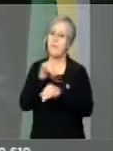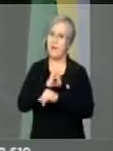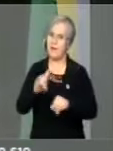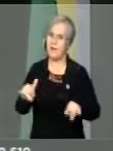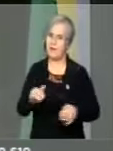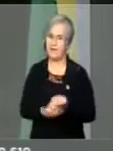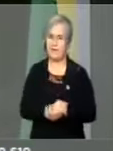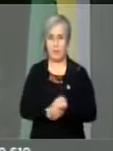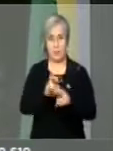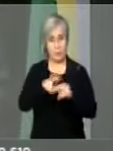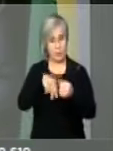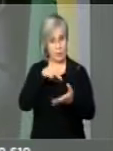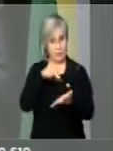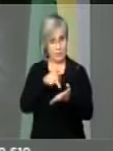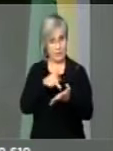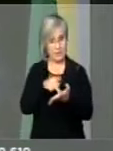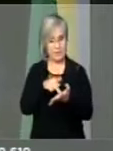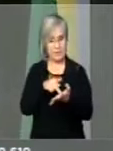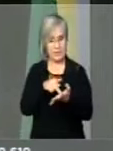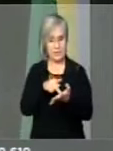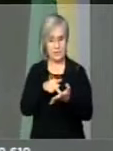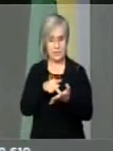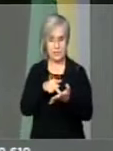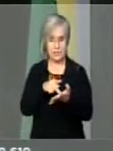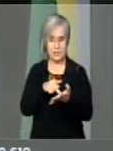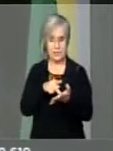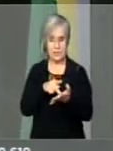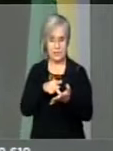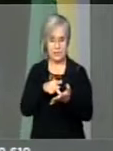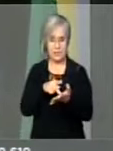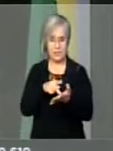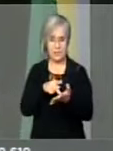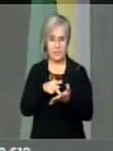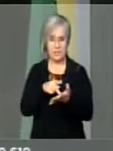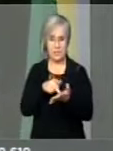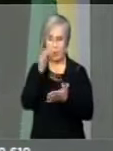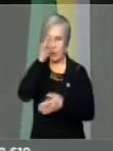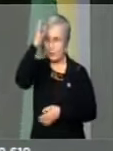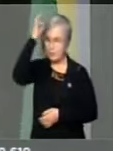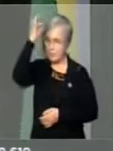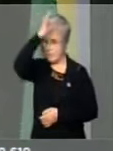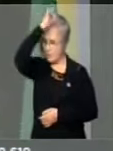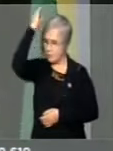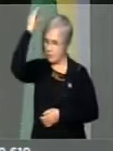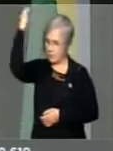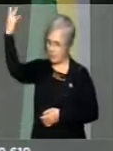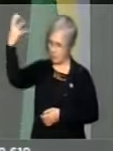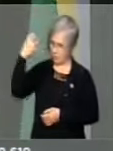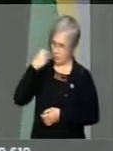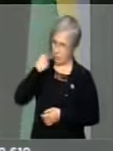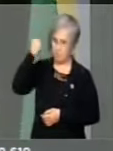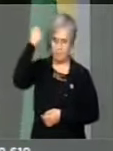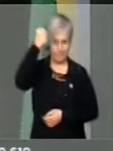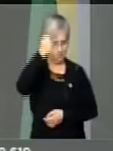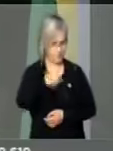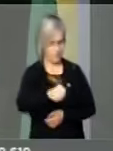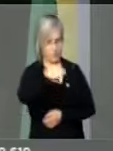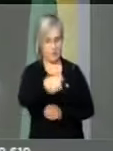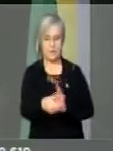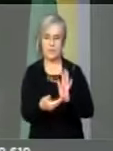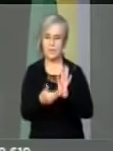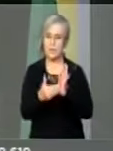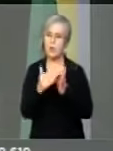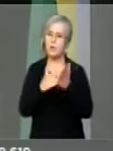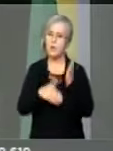testemunhos? Porque de fato o que me trouxe a essa casa foi o mover do Espírito. não foi um projeto pessoal. Todos